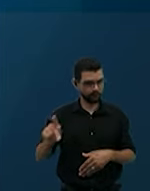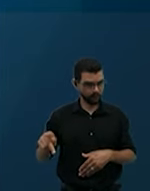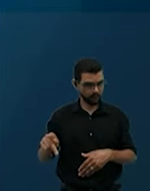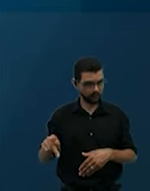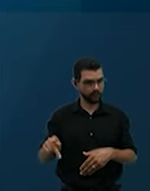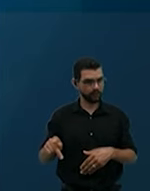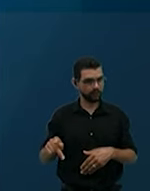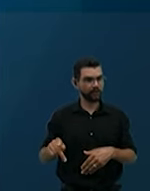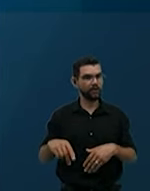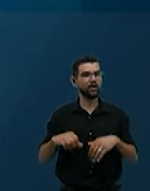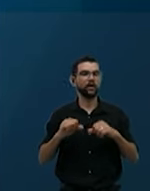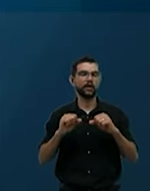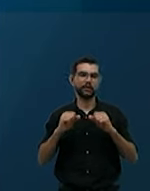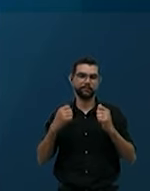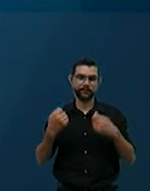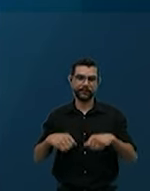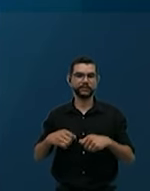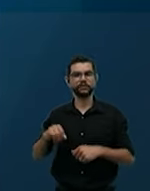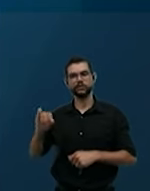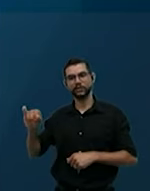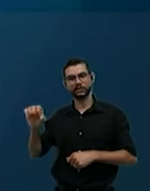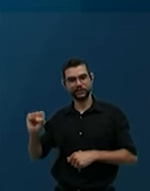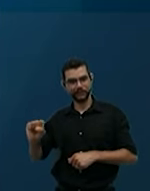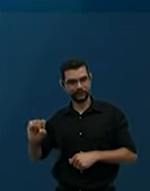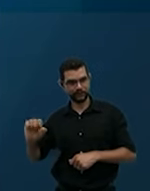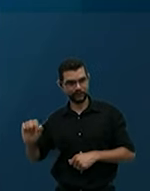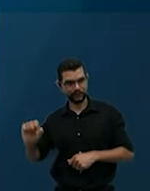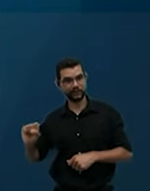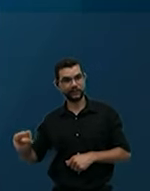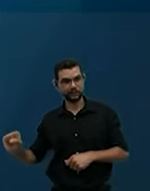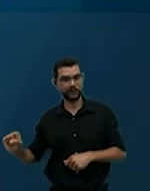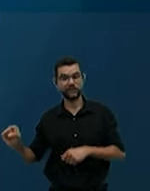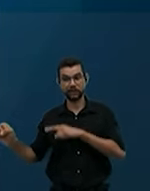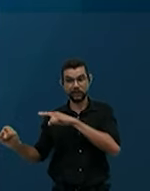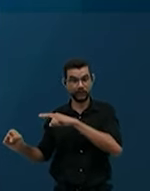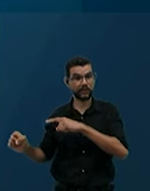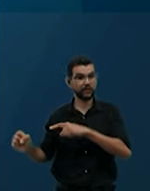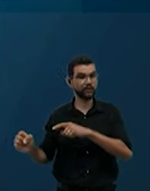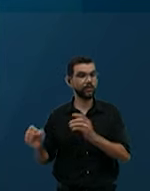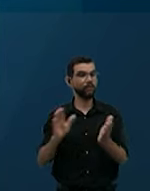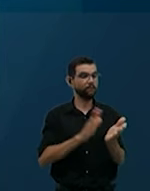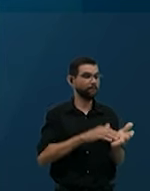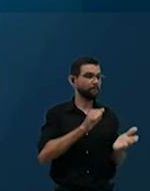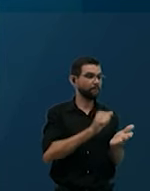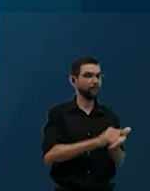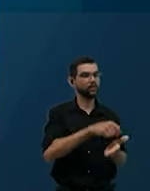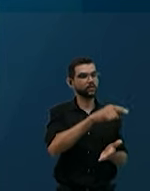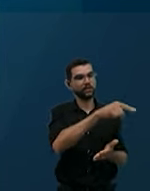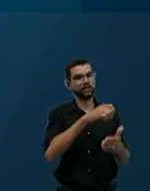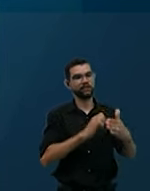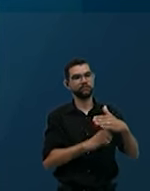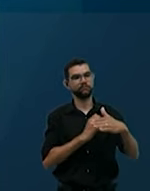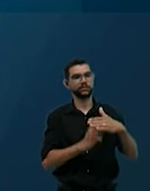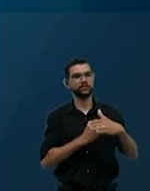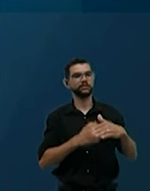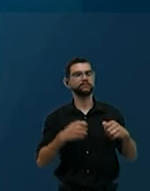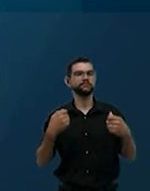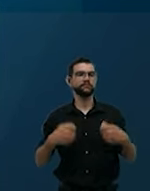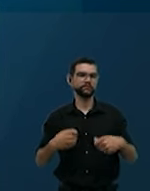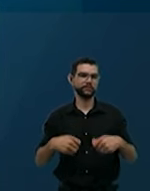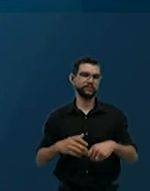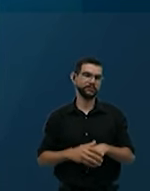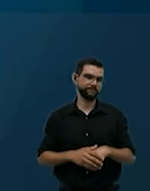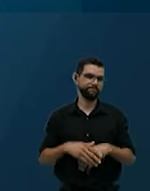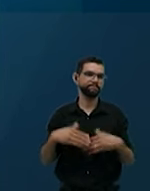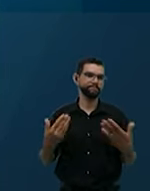diligência, aplicar multa nesta empresa, enfim, mas não negar o benefício. Então, essa prova produzida nesse processo subjetivo se deu tão